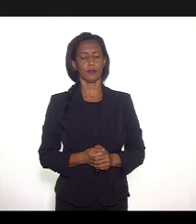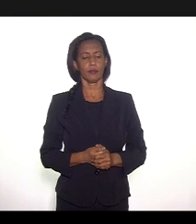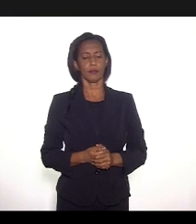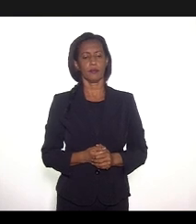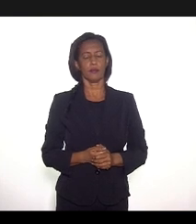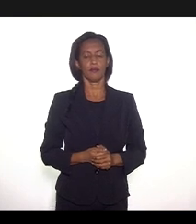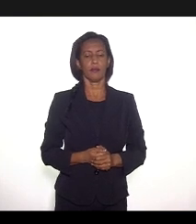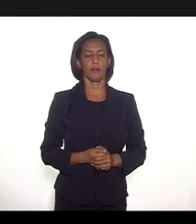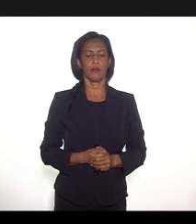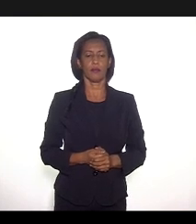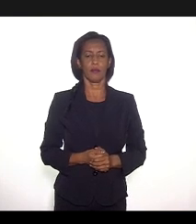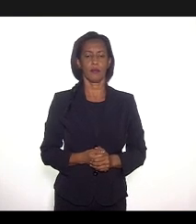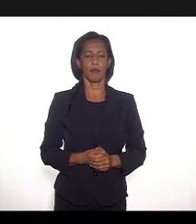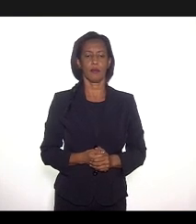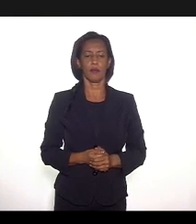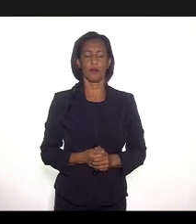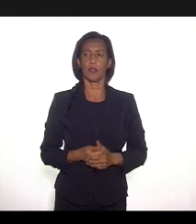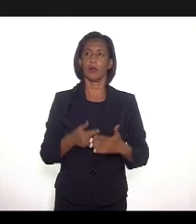Você